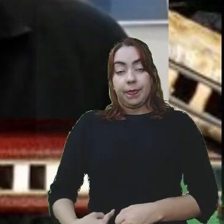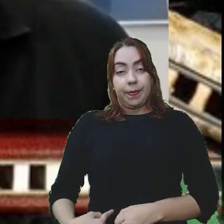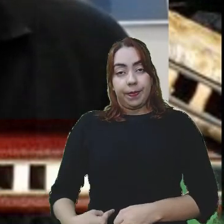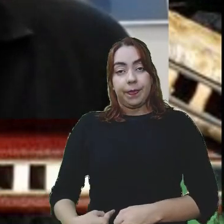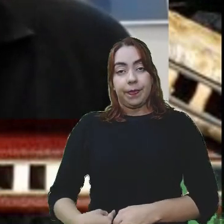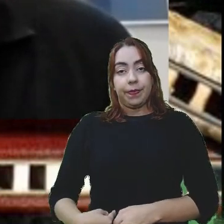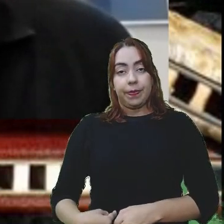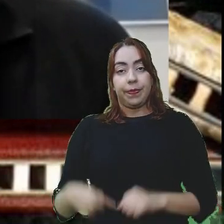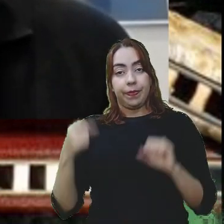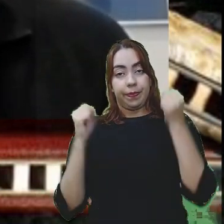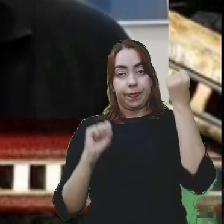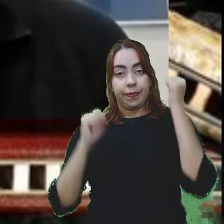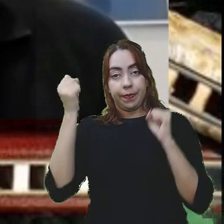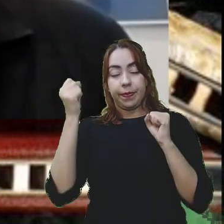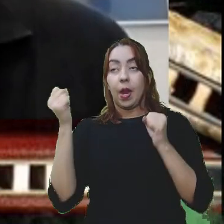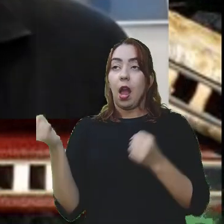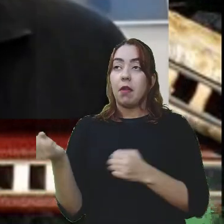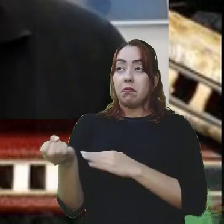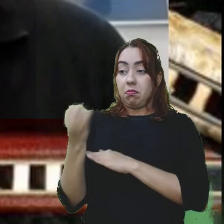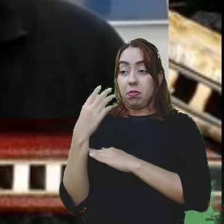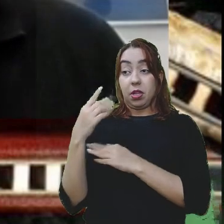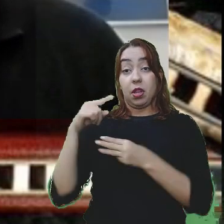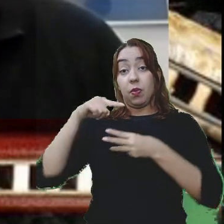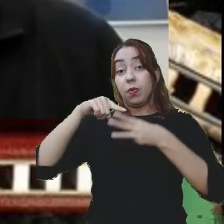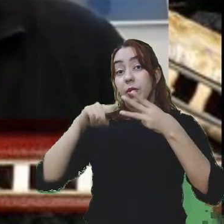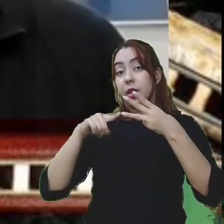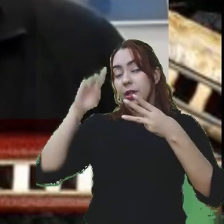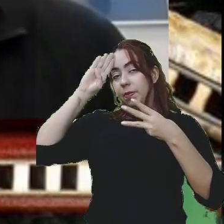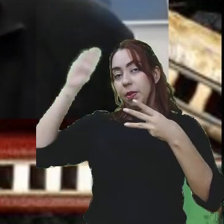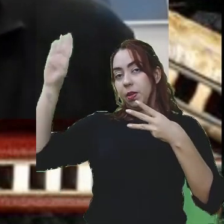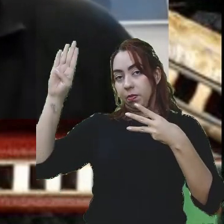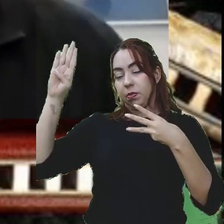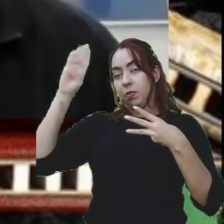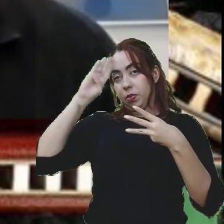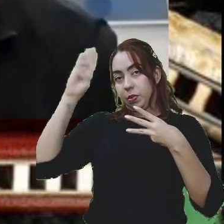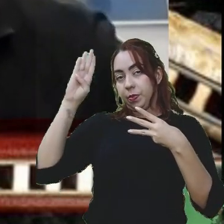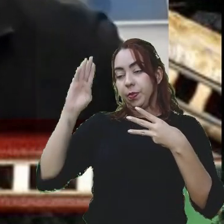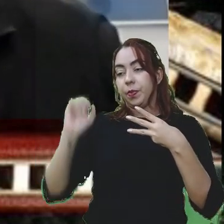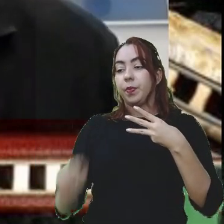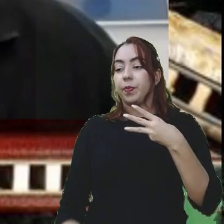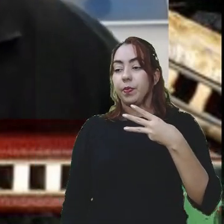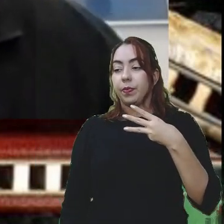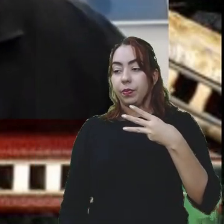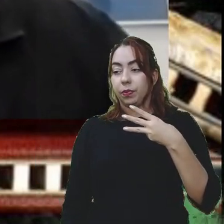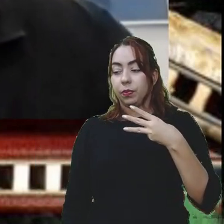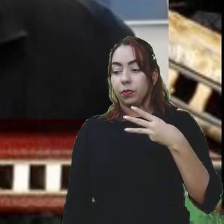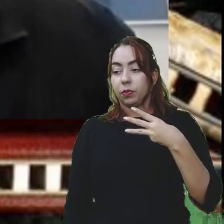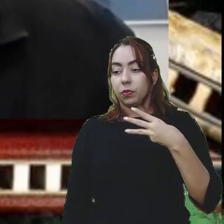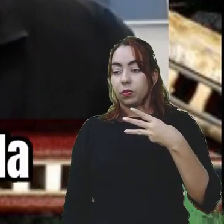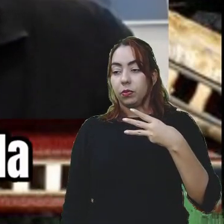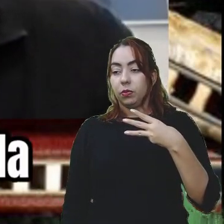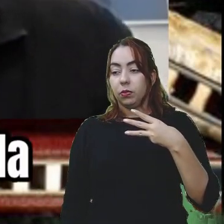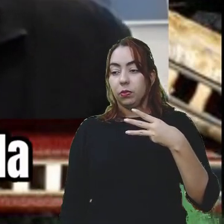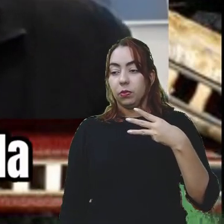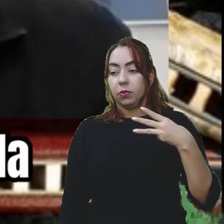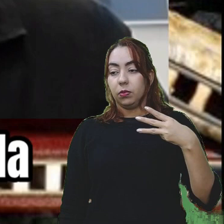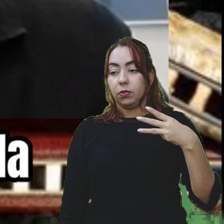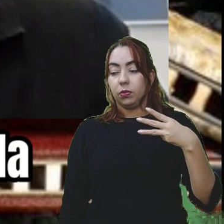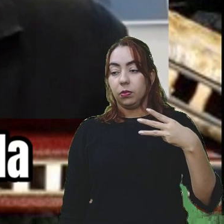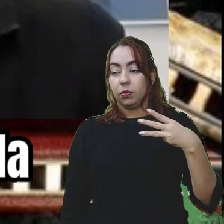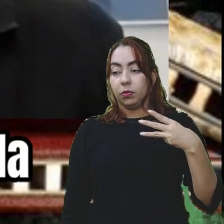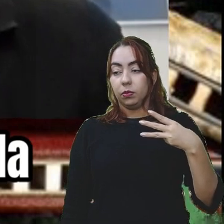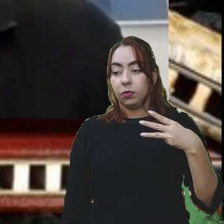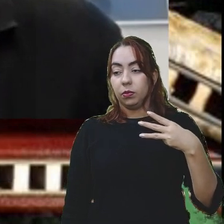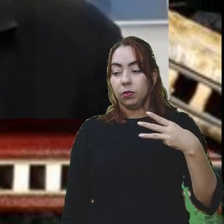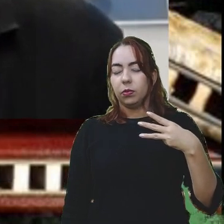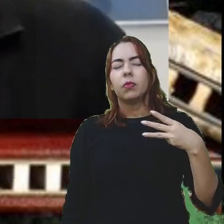me mandaram os 3 modelos principais dele. Se eu não me engano, só te interromper rapidamente, o